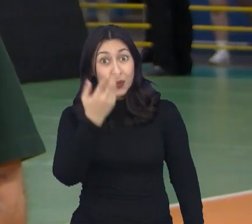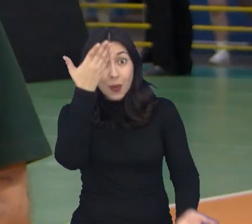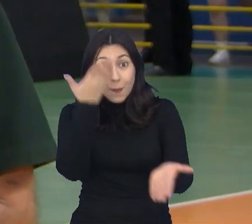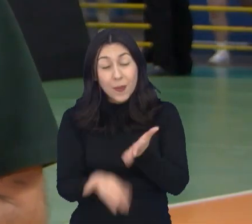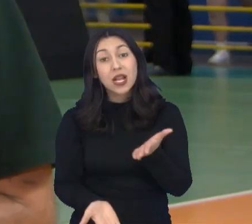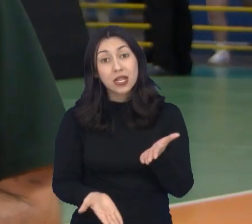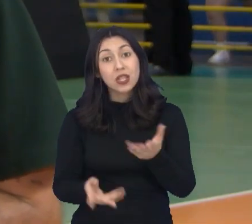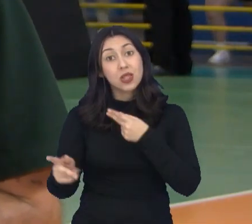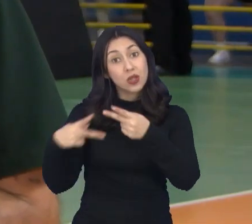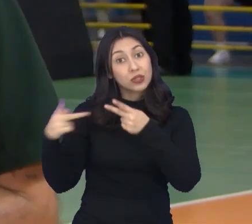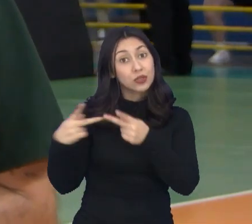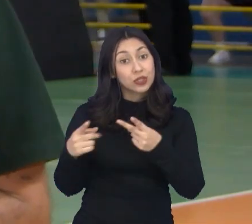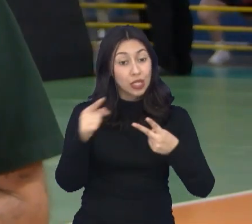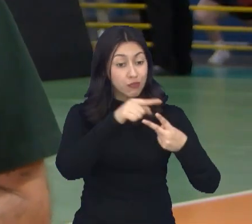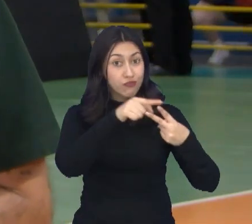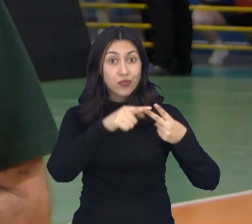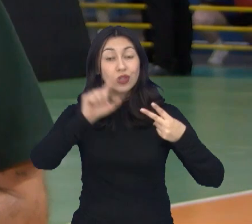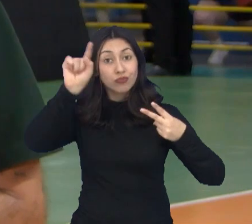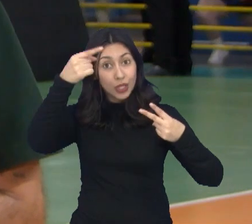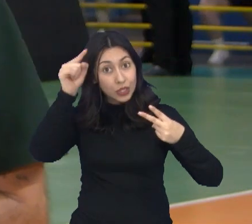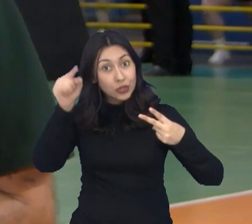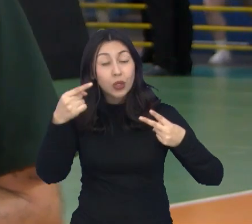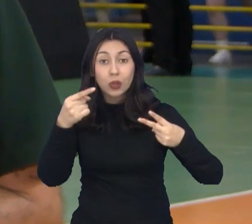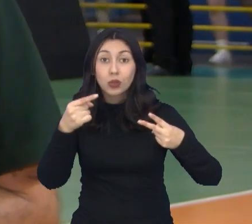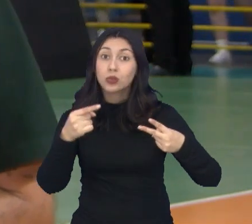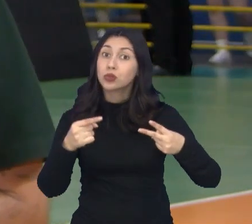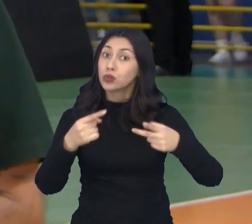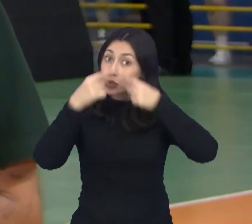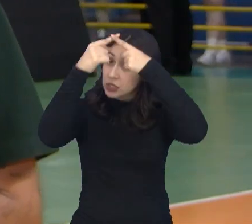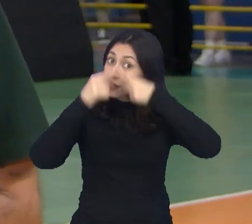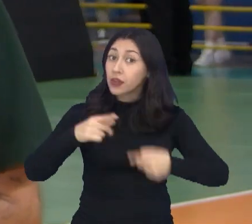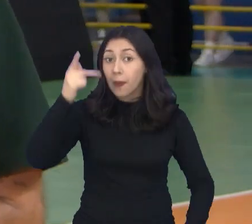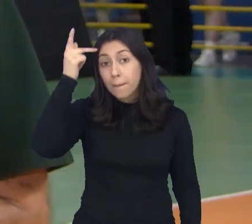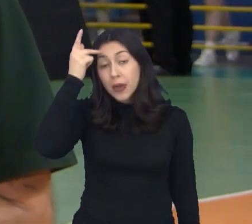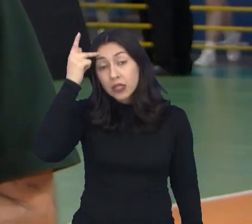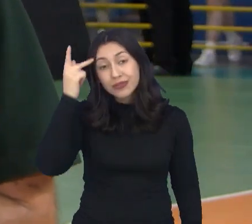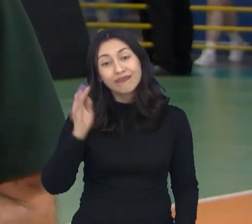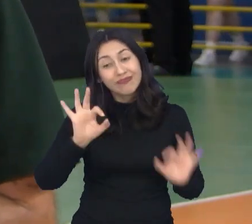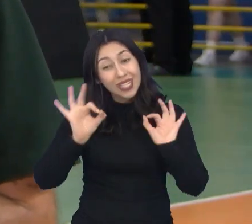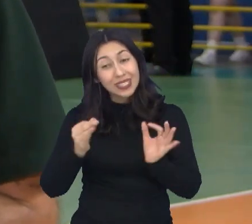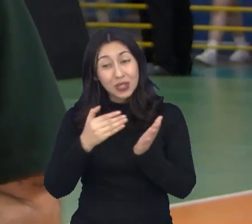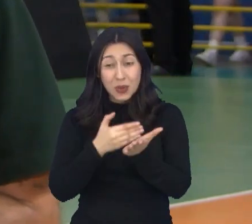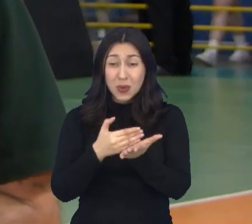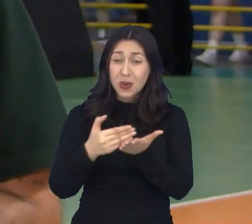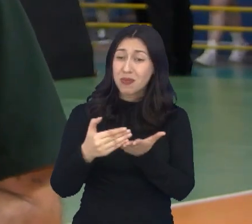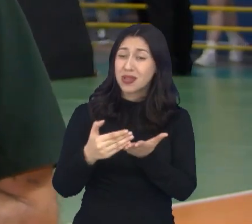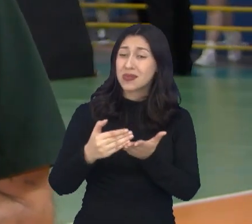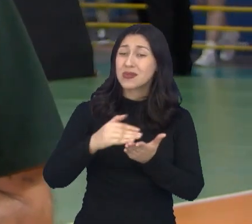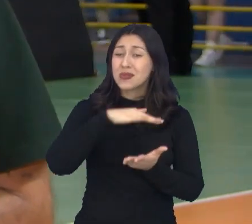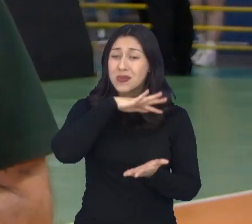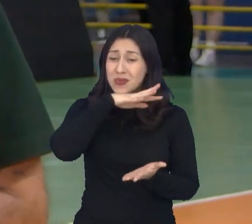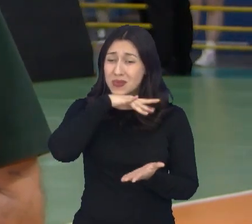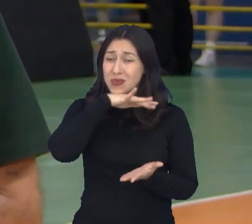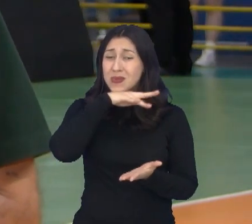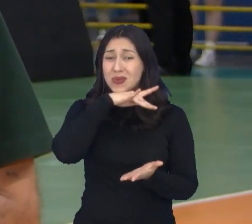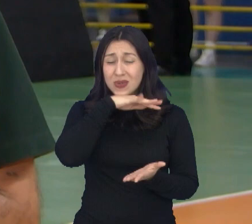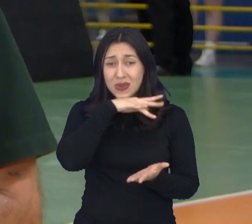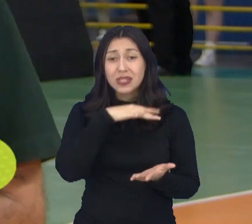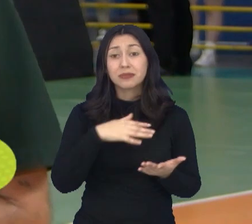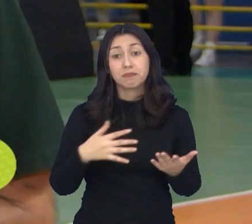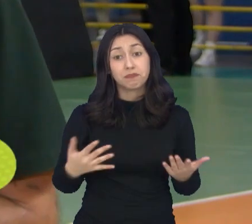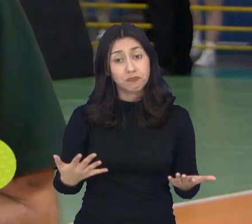do São José em 2 jogos do Campeonato Paulista. Com certeza um começo muito longe do ideal no planejamento da